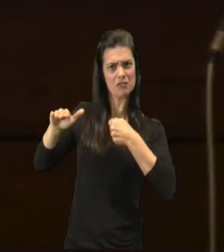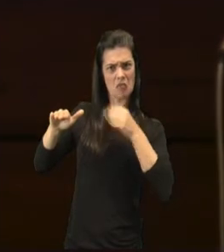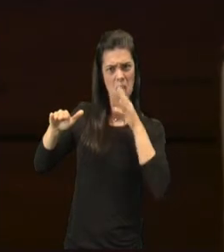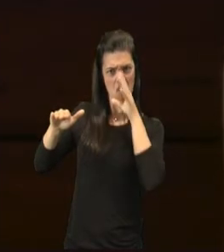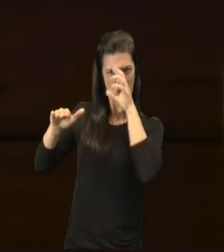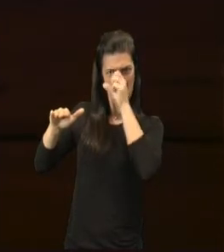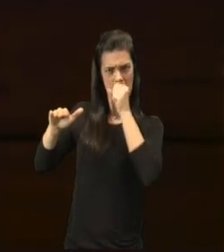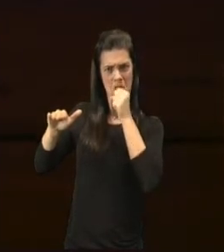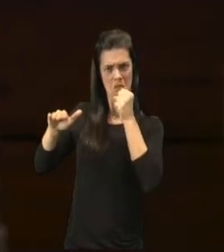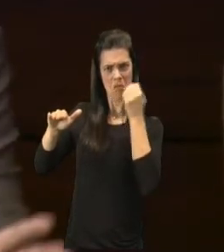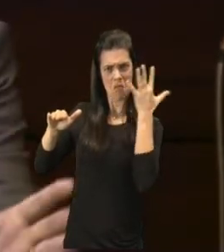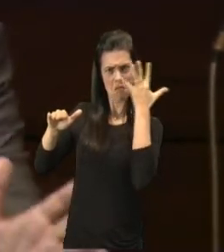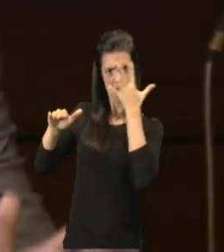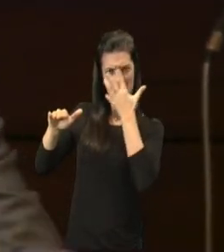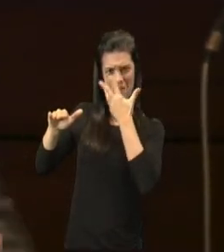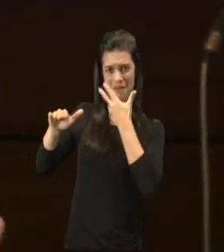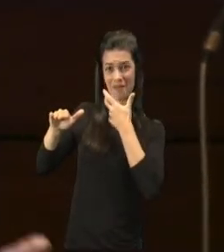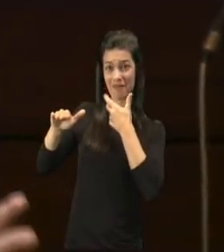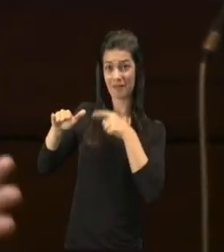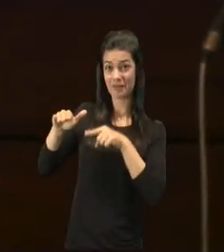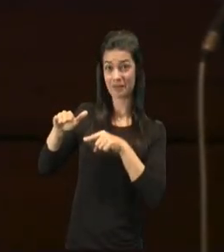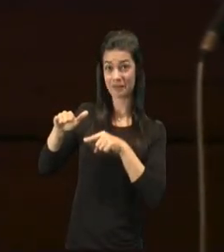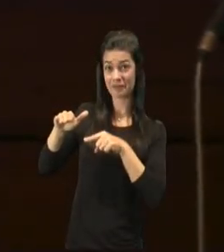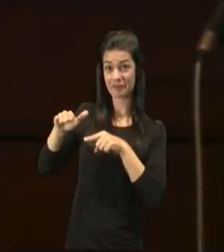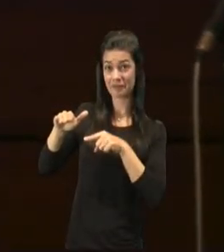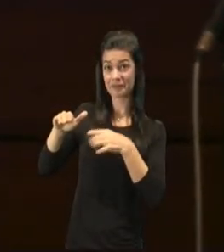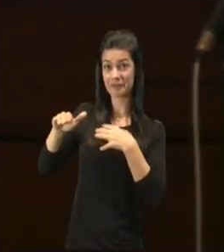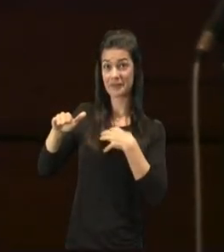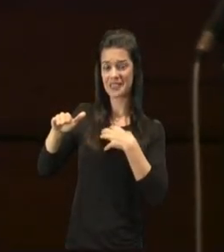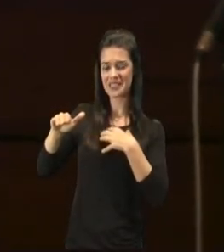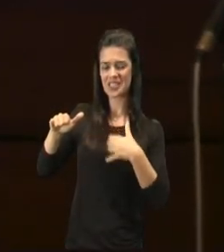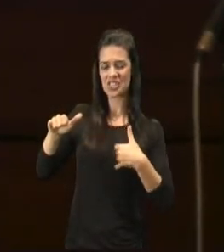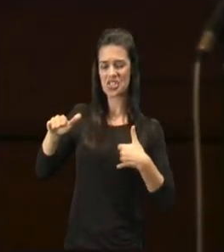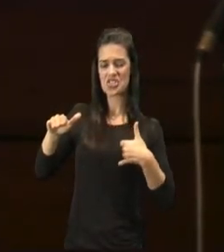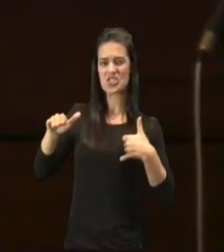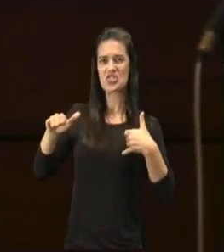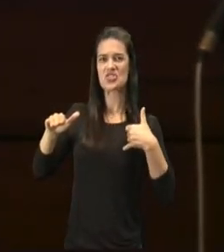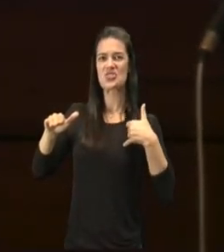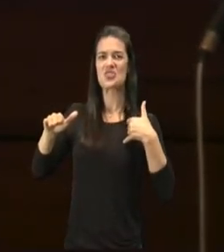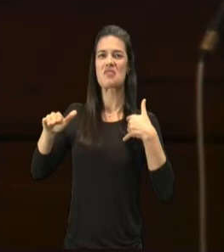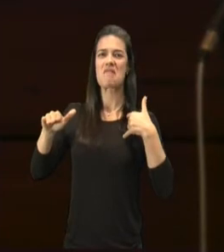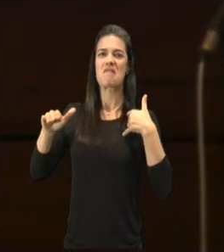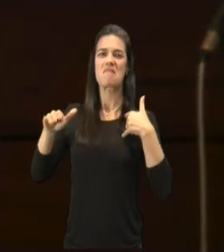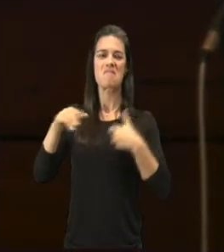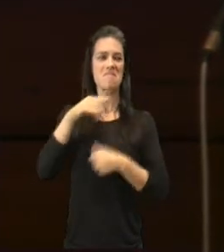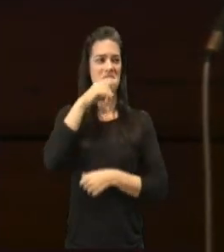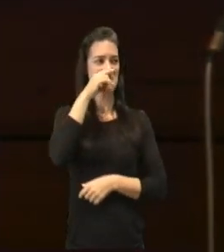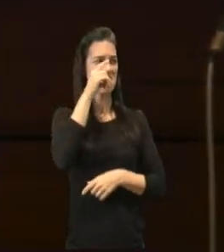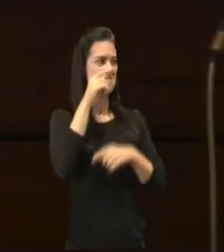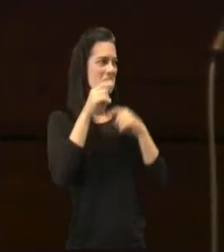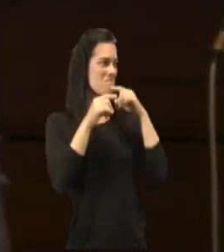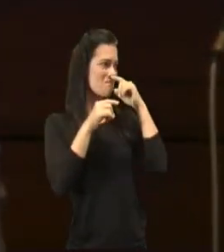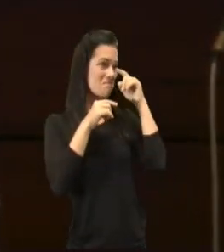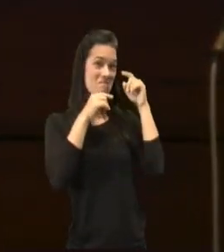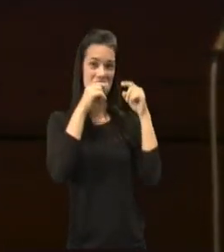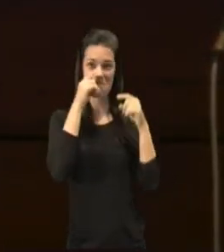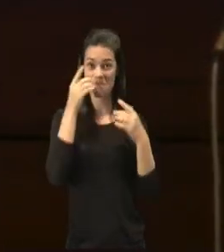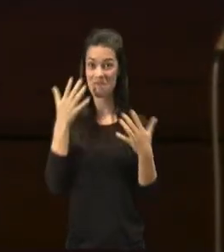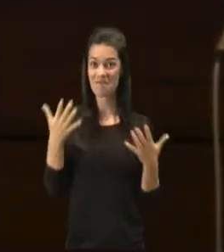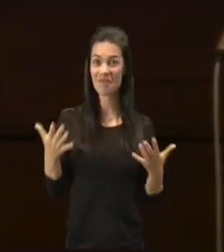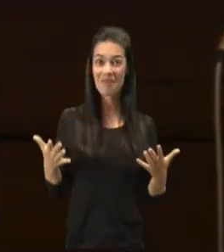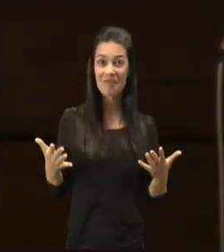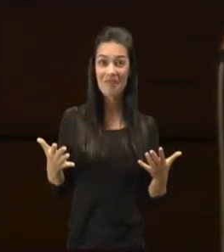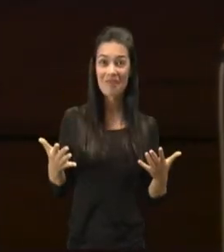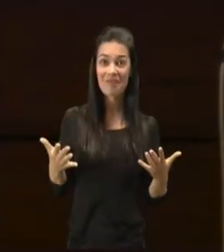começamos a perceber uma certa vaidade que começa a tomar conta daquele coração, e ele começa a buscar relacionamentos que